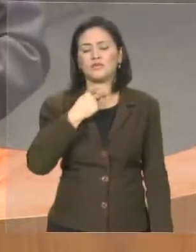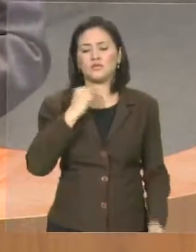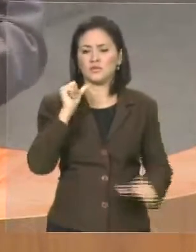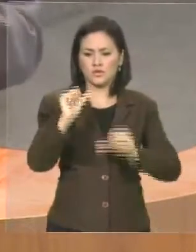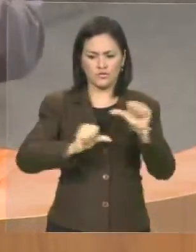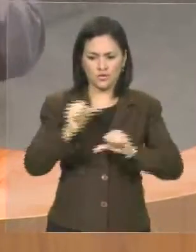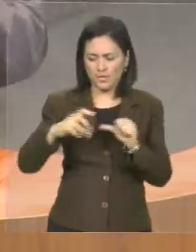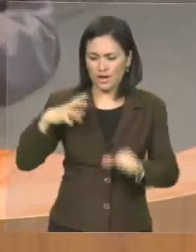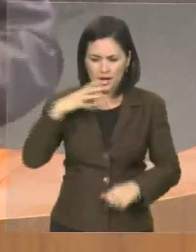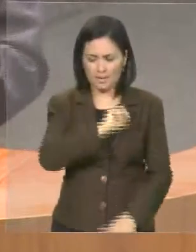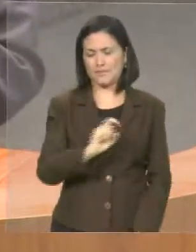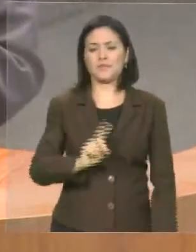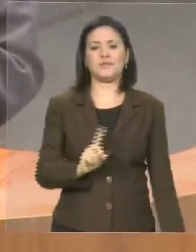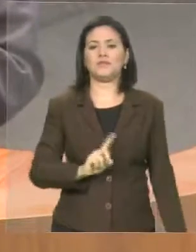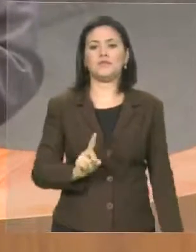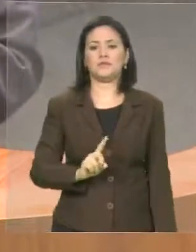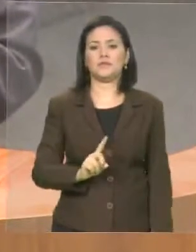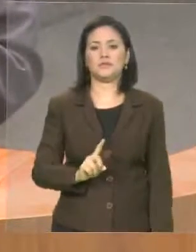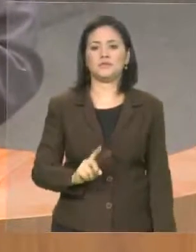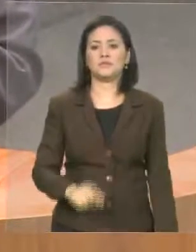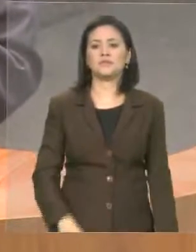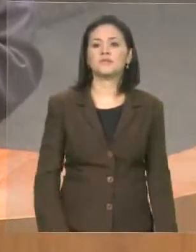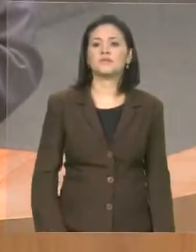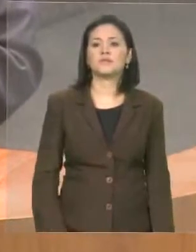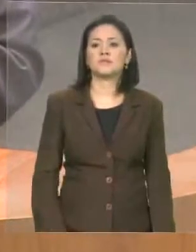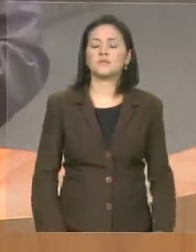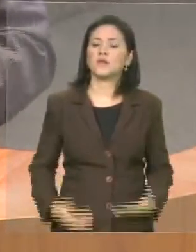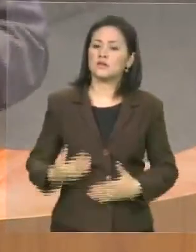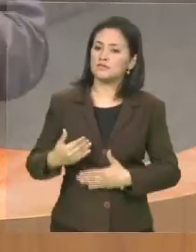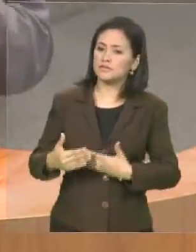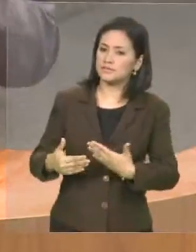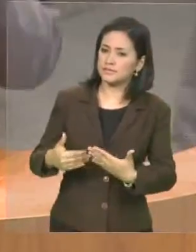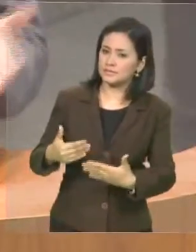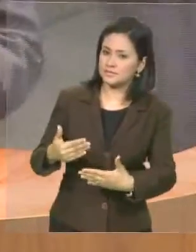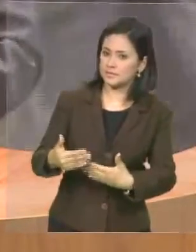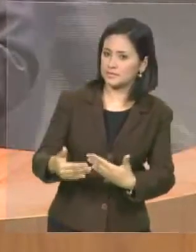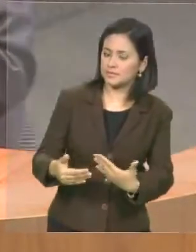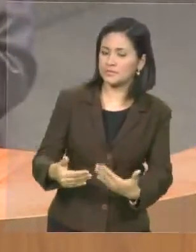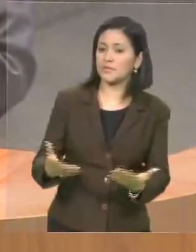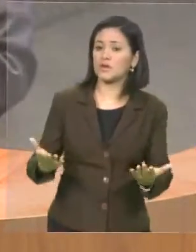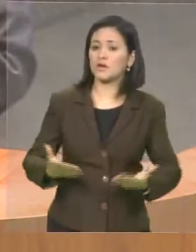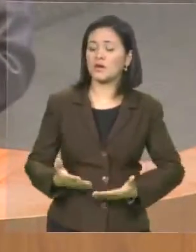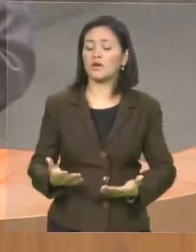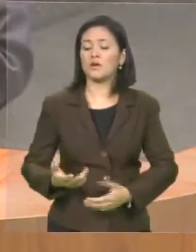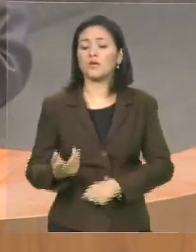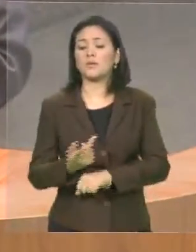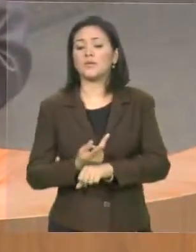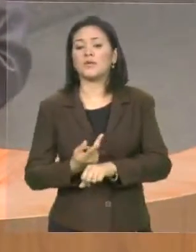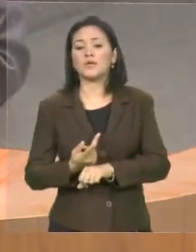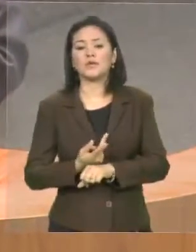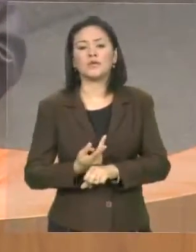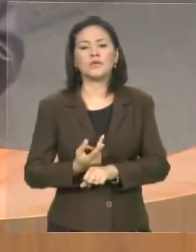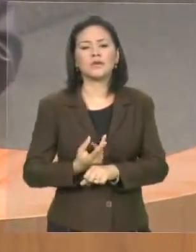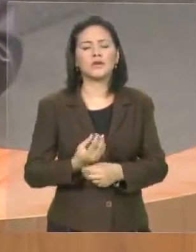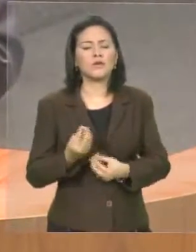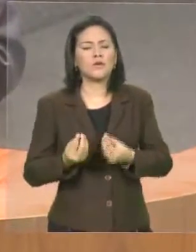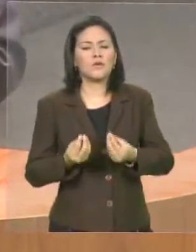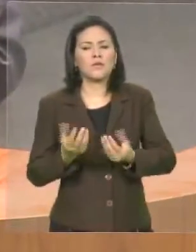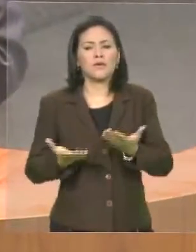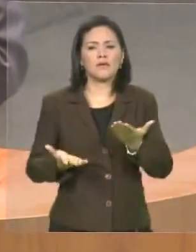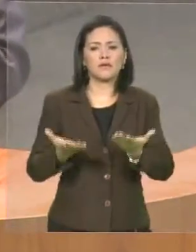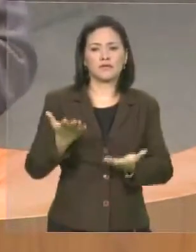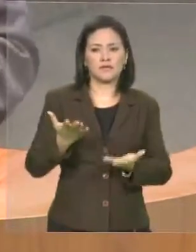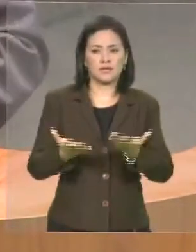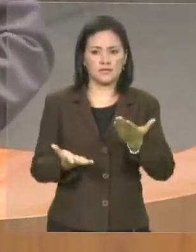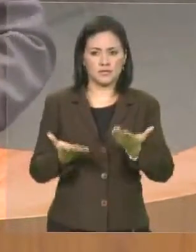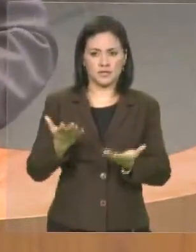mudar. É evidentemente que ela evoluiu e vamos procurar um meio termo para que se possa continuar com